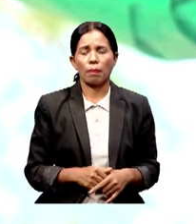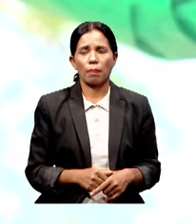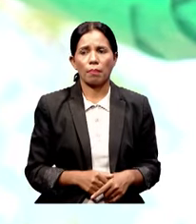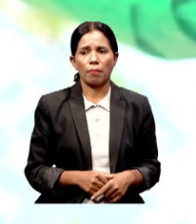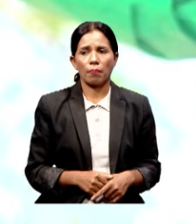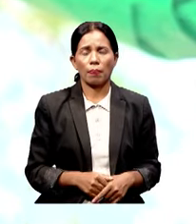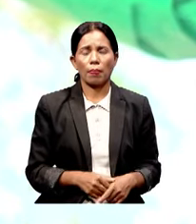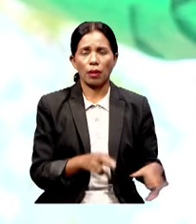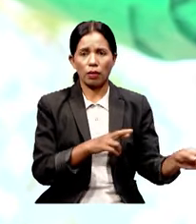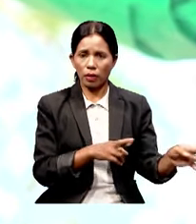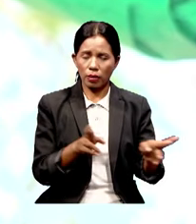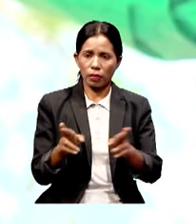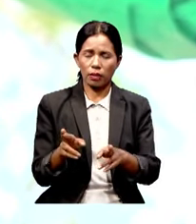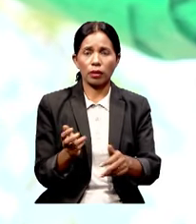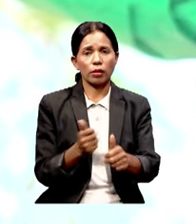Cumpre Galaev.